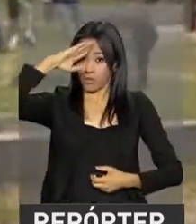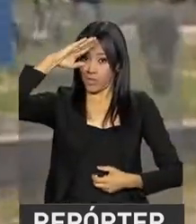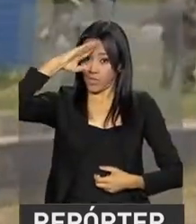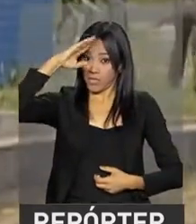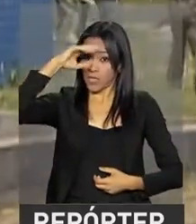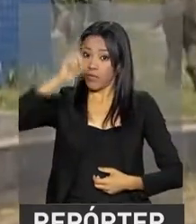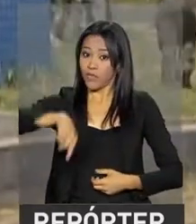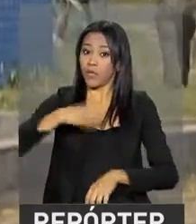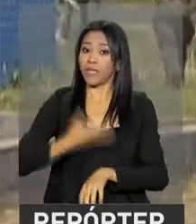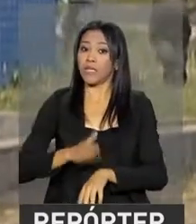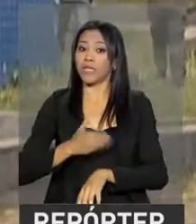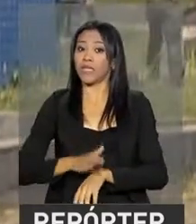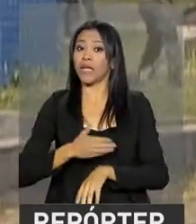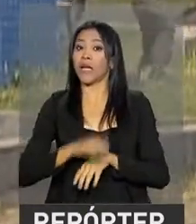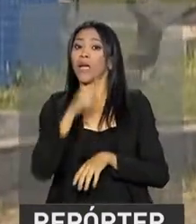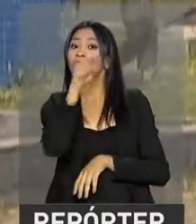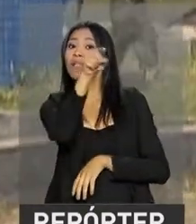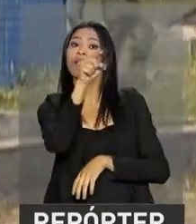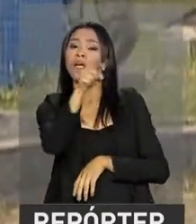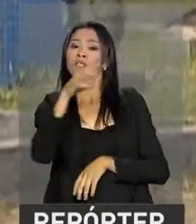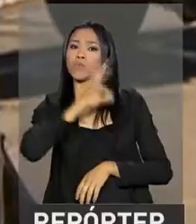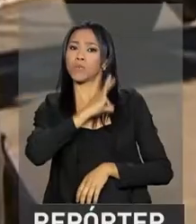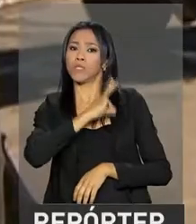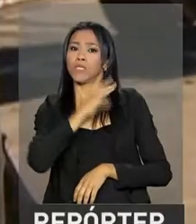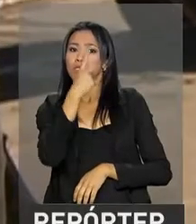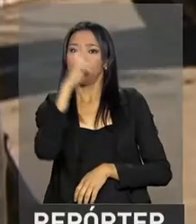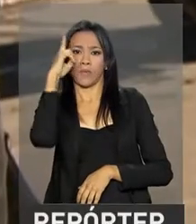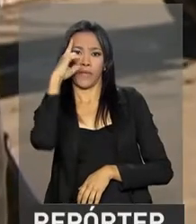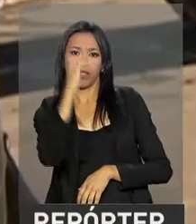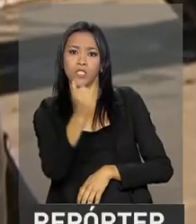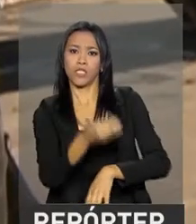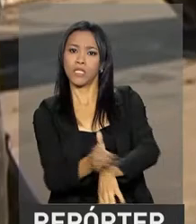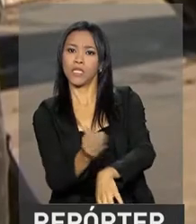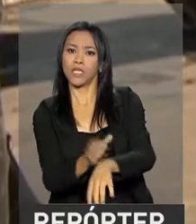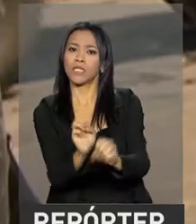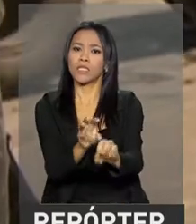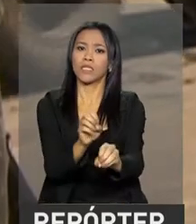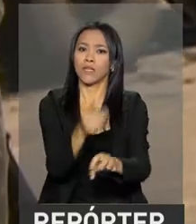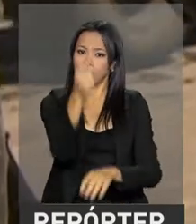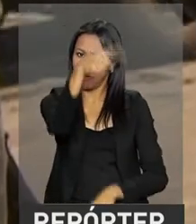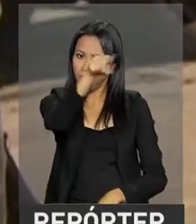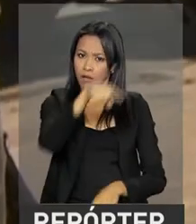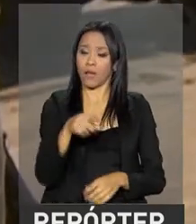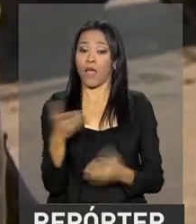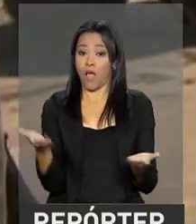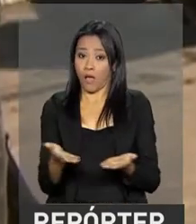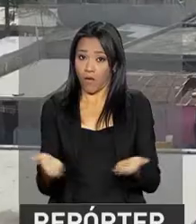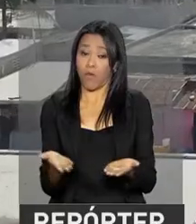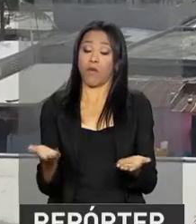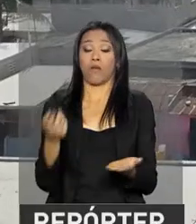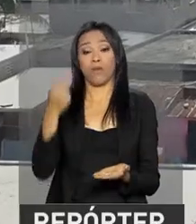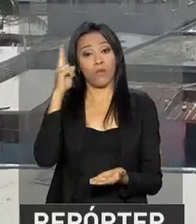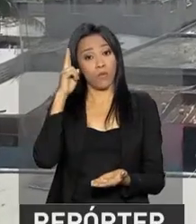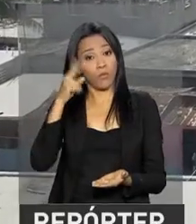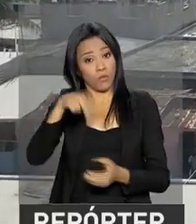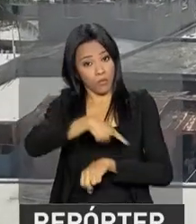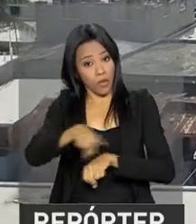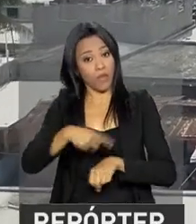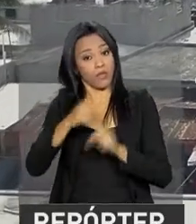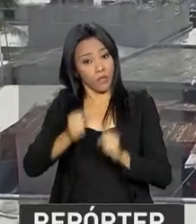nacional haitiana com 15 mil homens a expectativa é de que agora o país possa seguir sua reconstrução